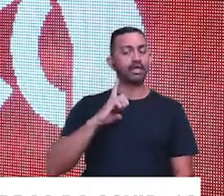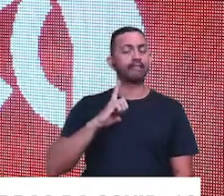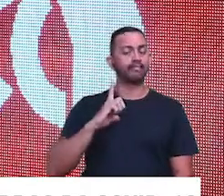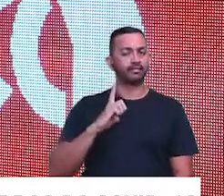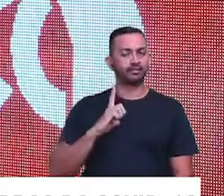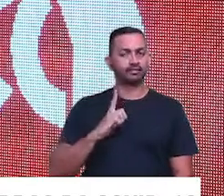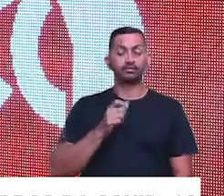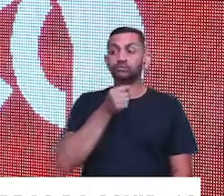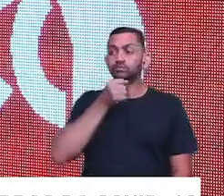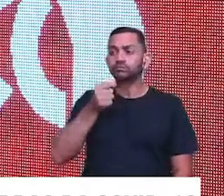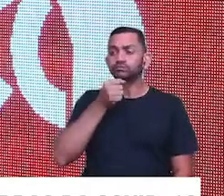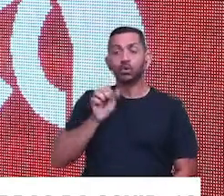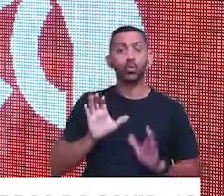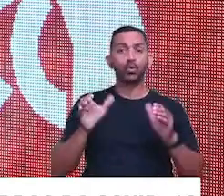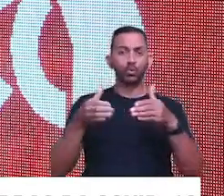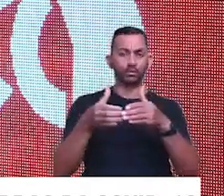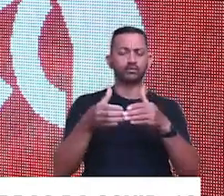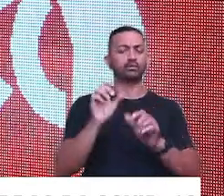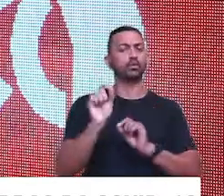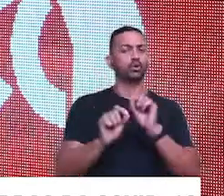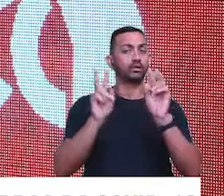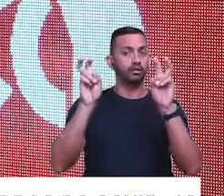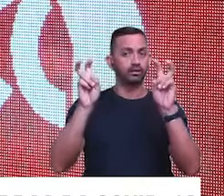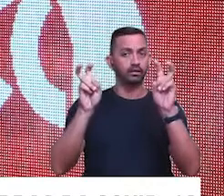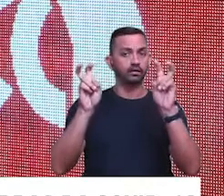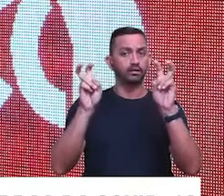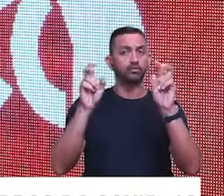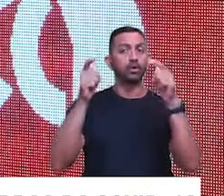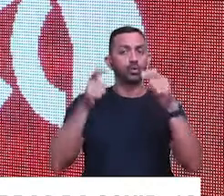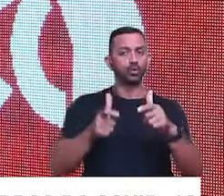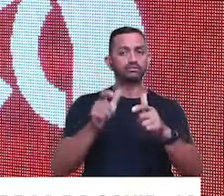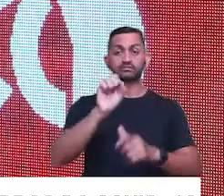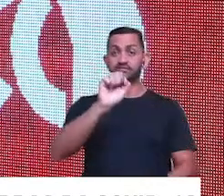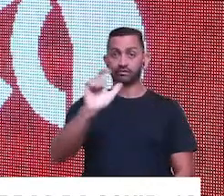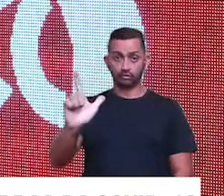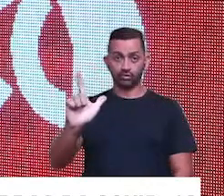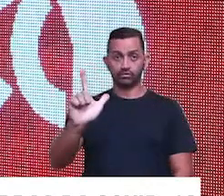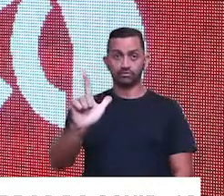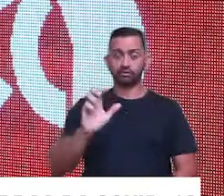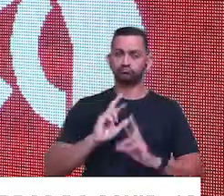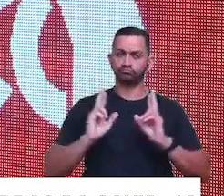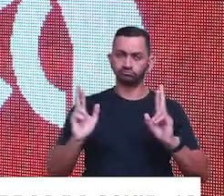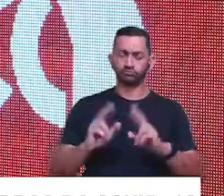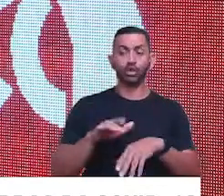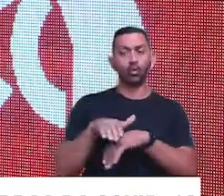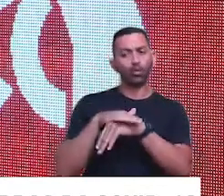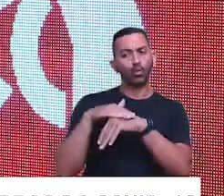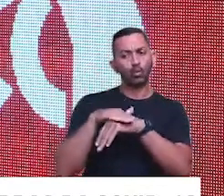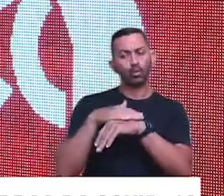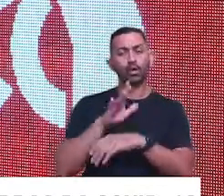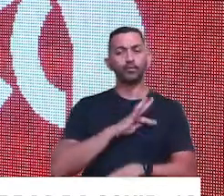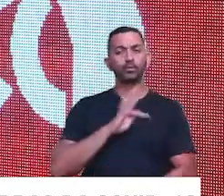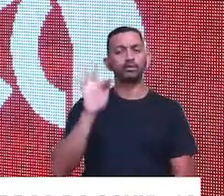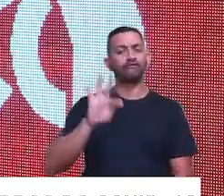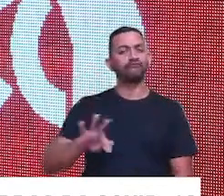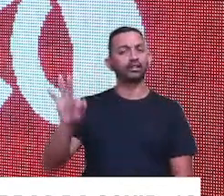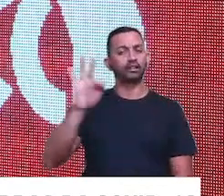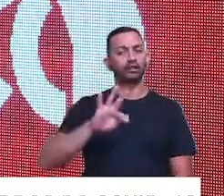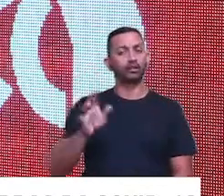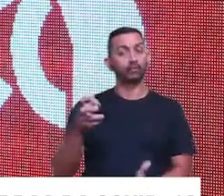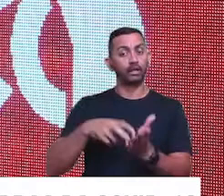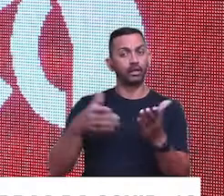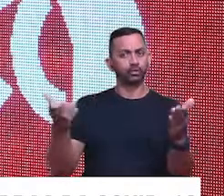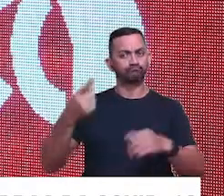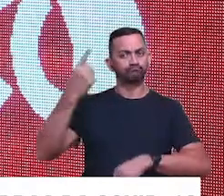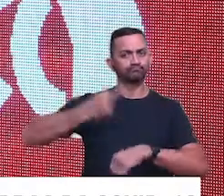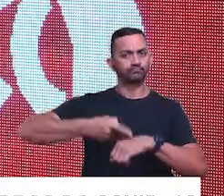momento, realiza uma entrevista coletiva a respeito do assunto lá na capital do estado, em São Luís. Só que nós conversamos com a Polícia Federal hoje pela